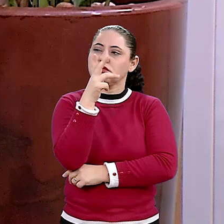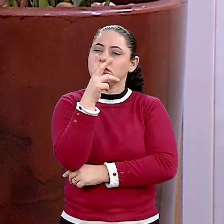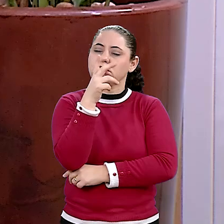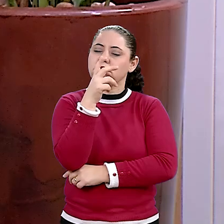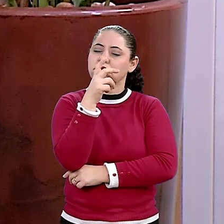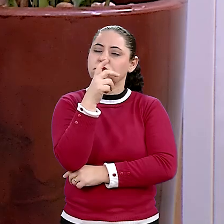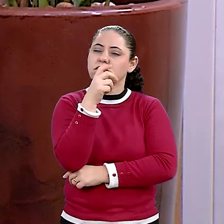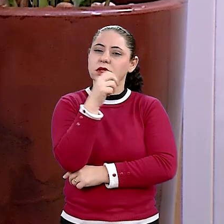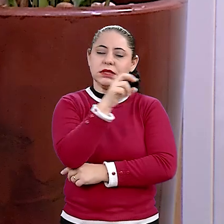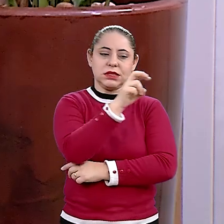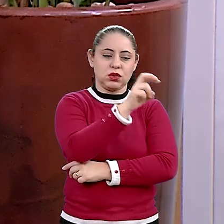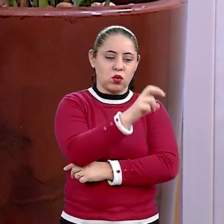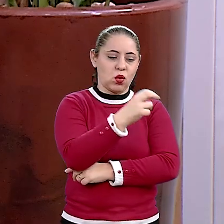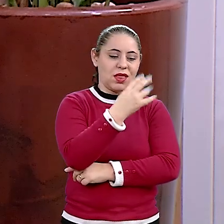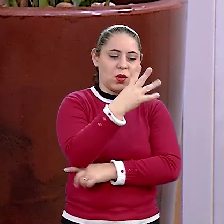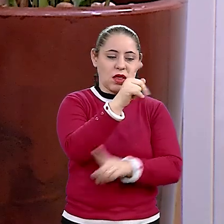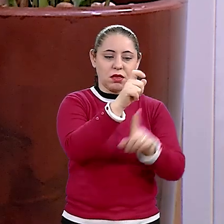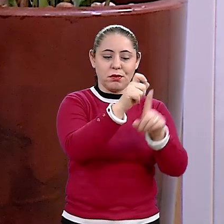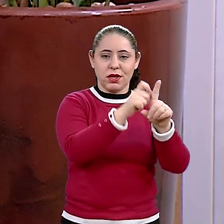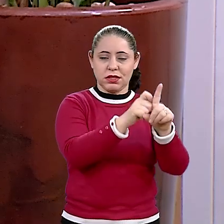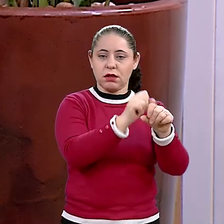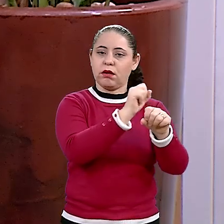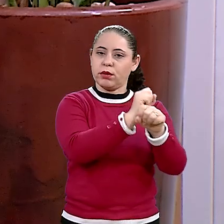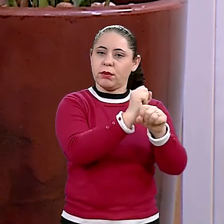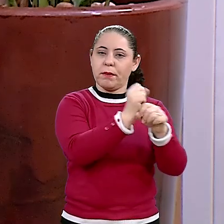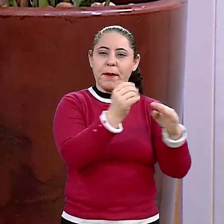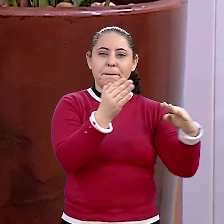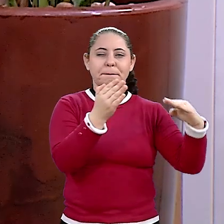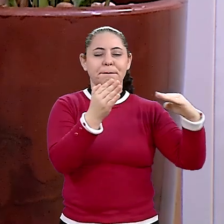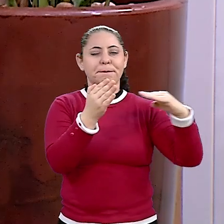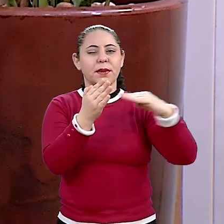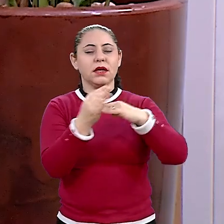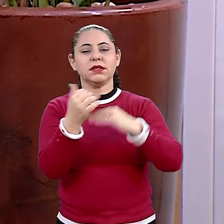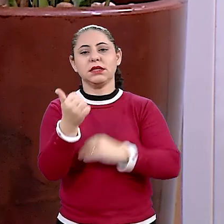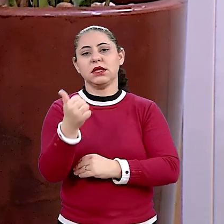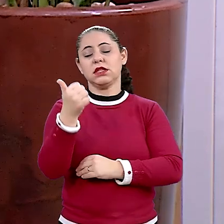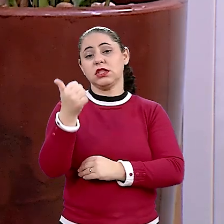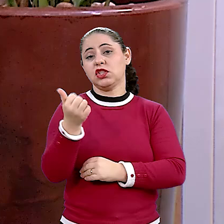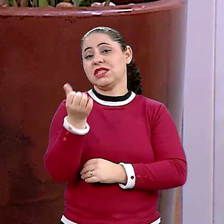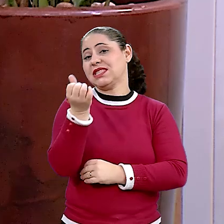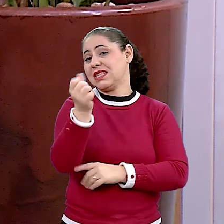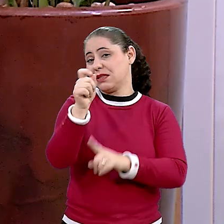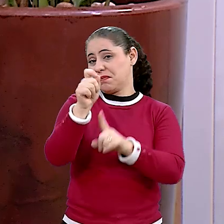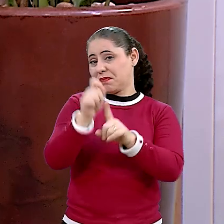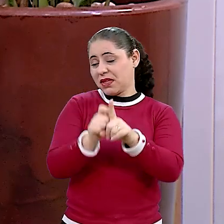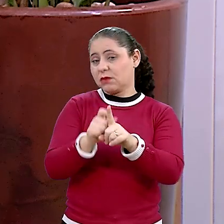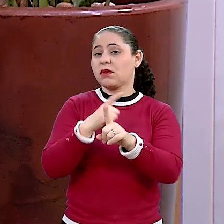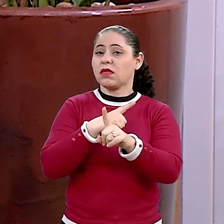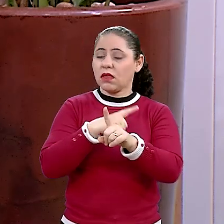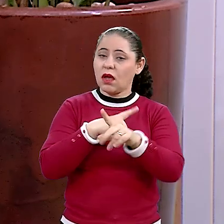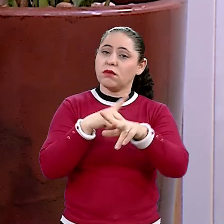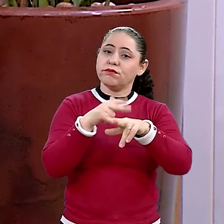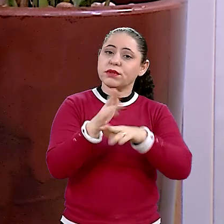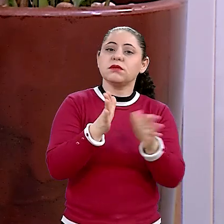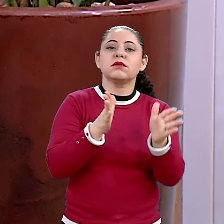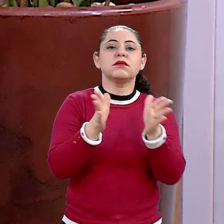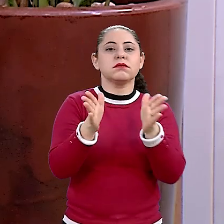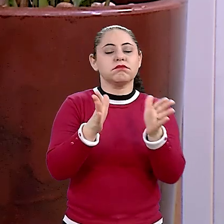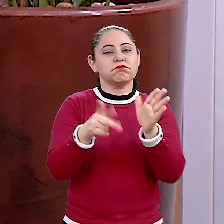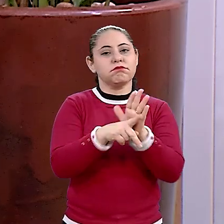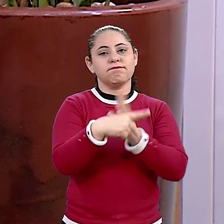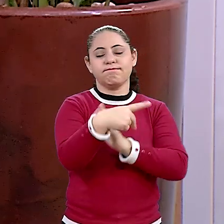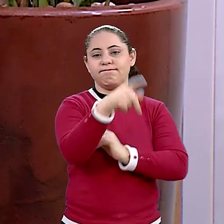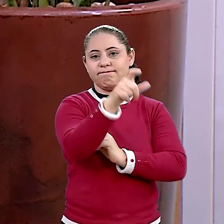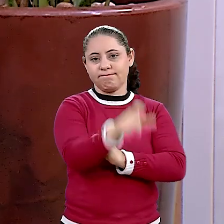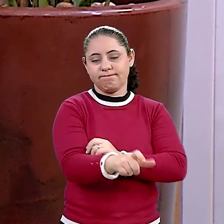subiu de 54 meses para 116 meses para você ter o acesso à sua